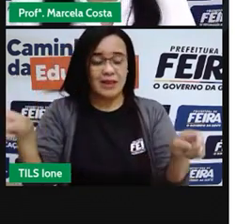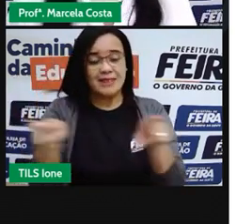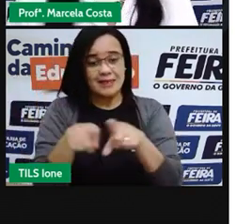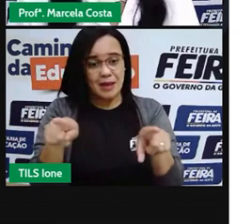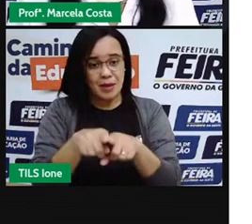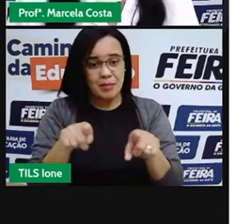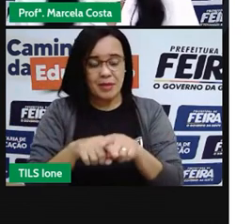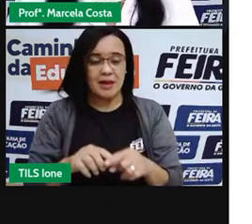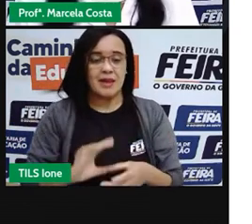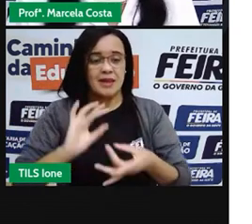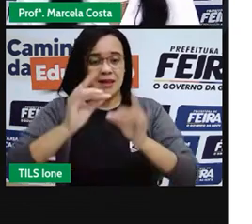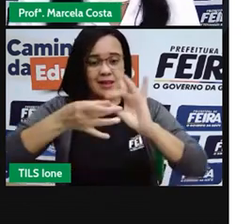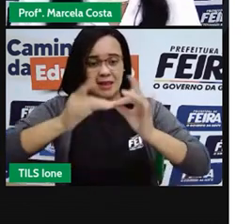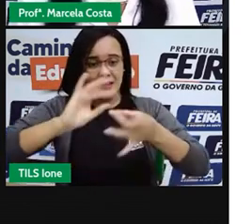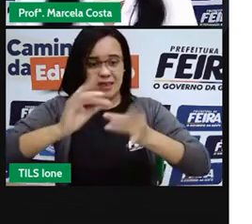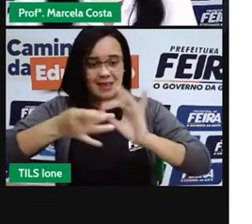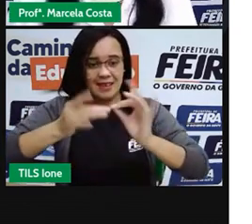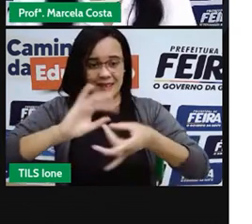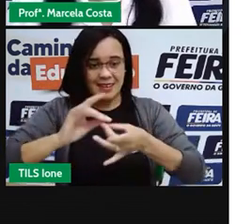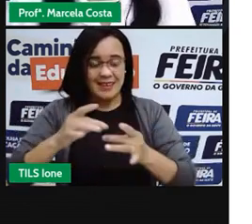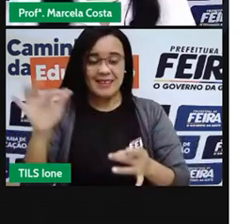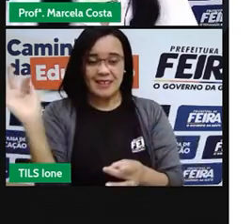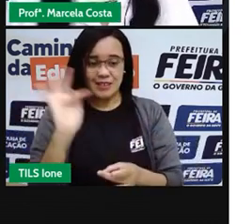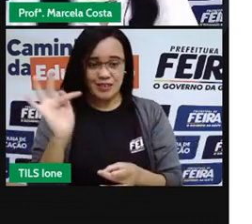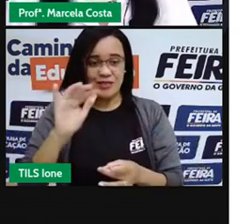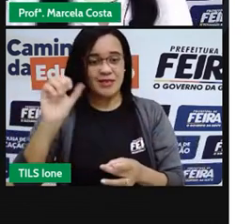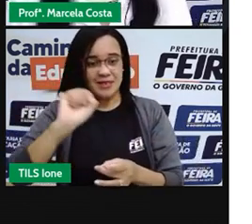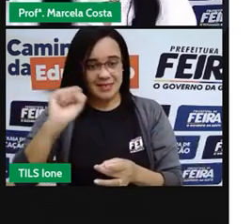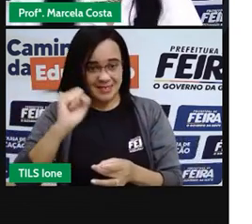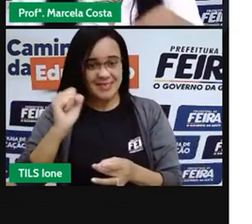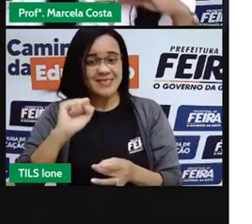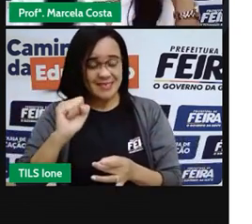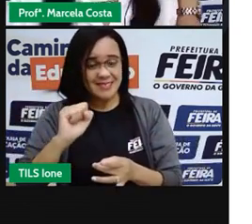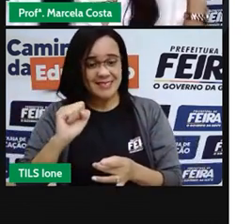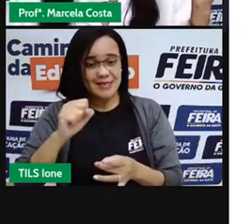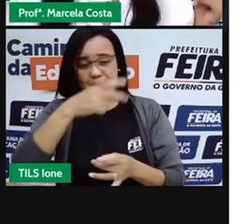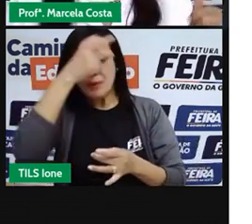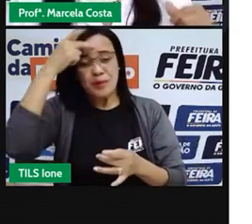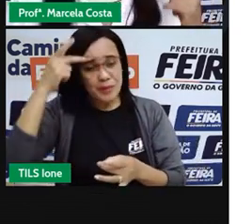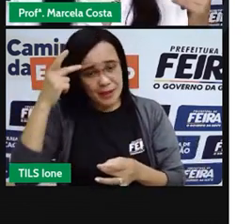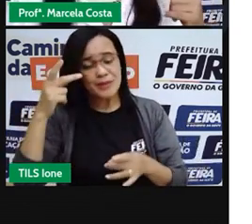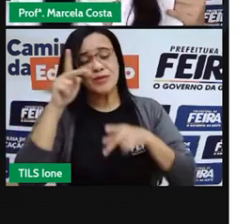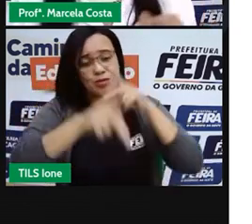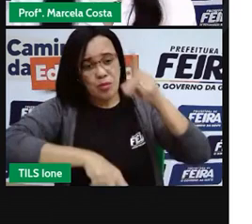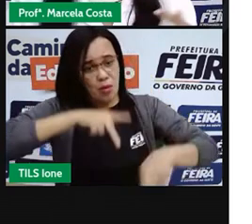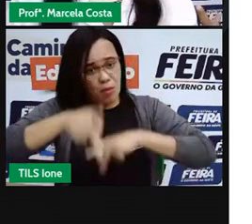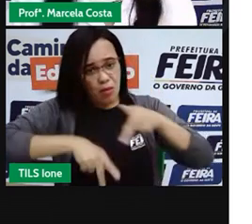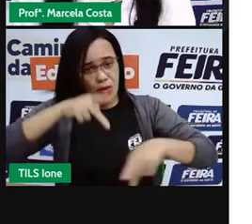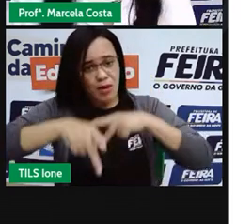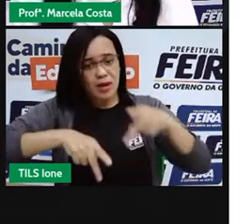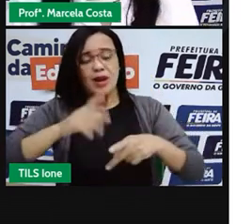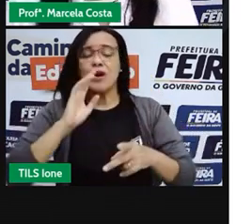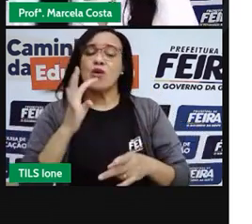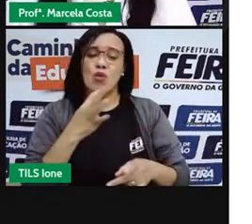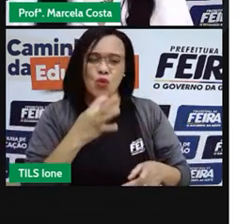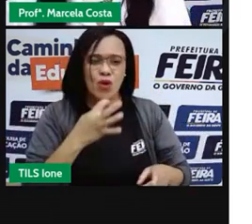CUFA, como é popularmente conhecido, ele foi criado lá